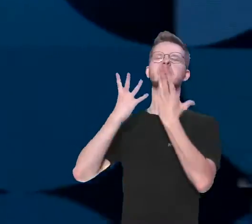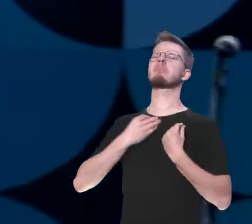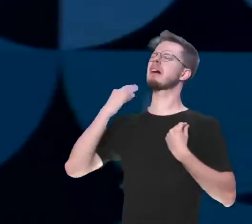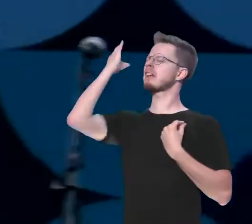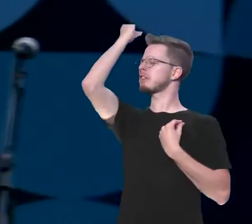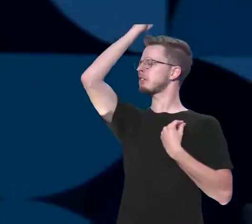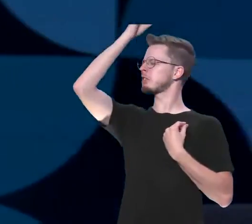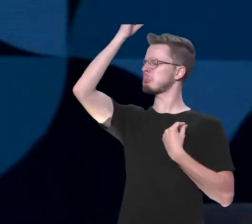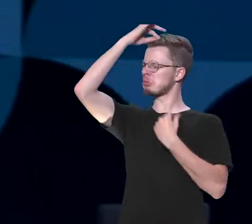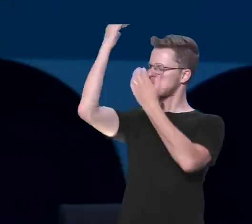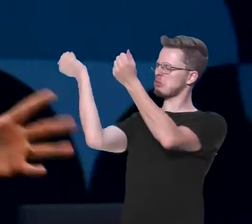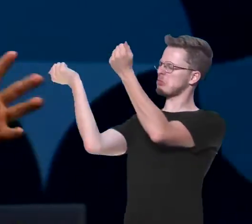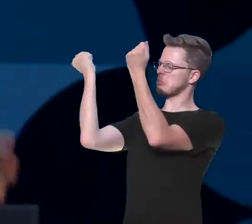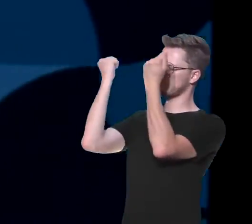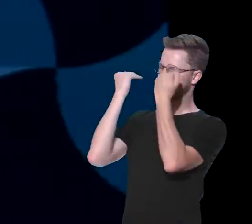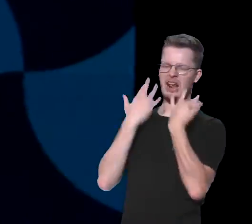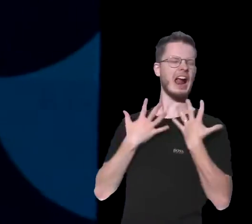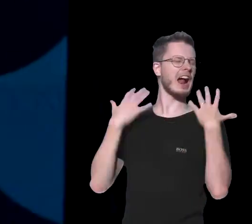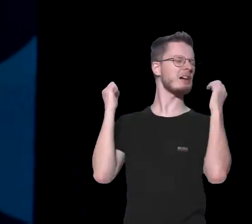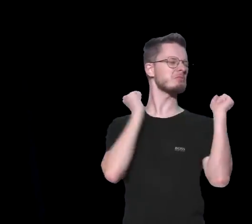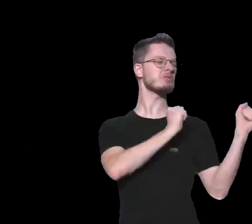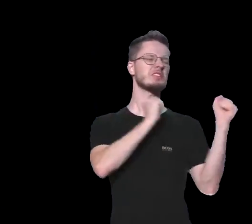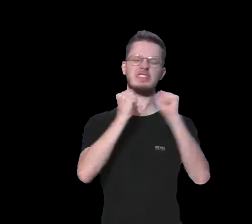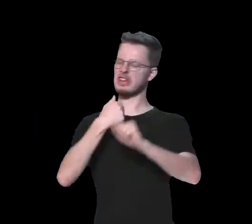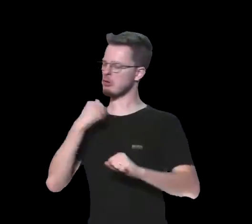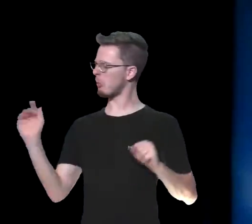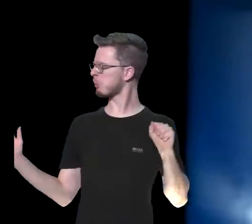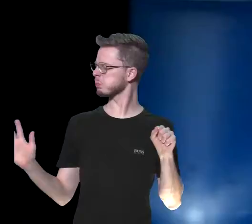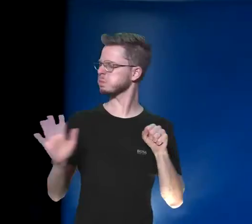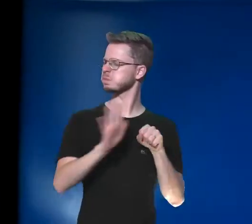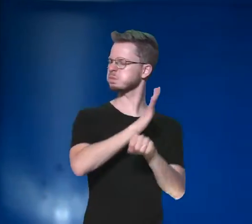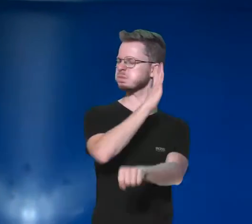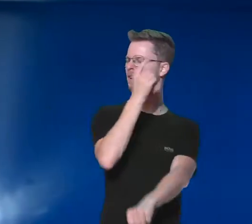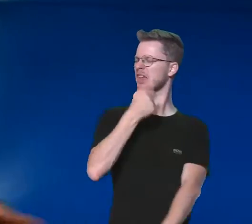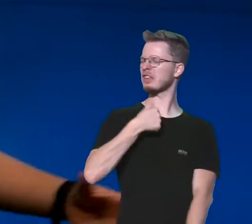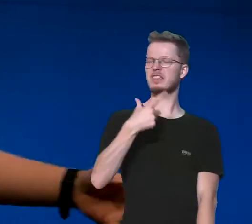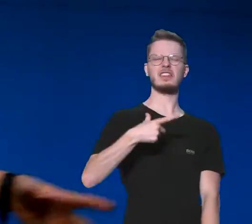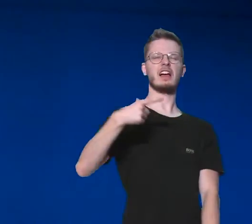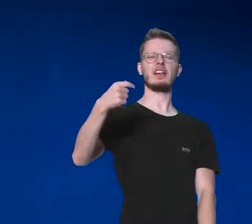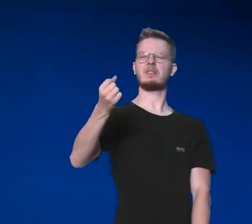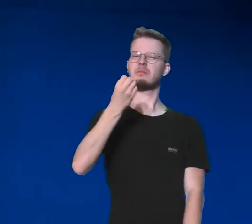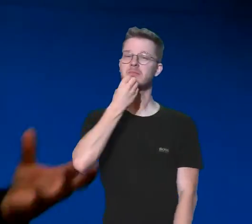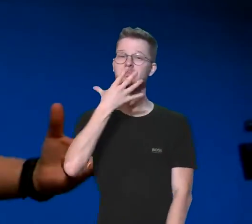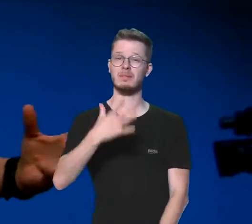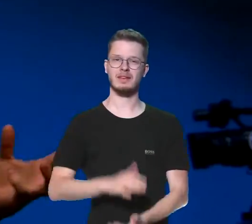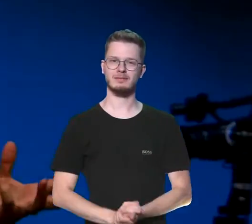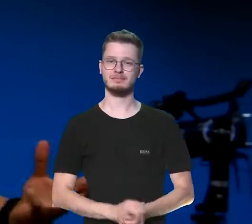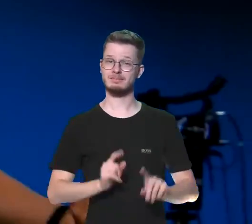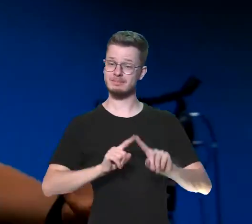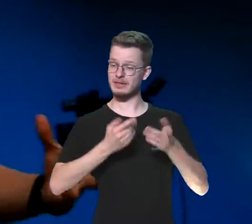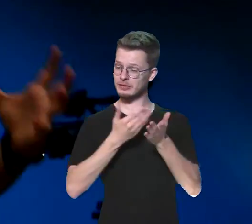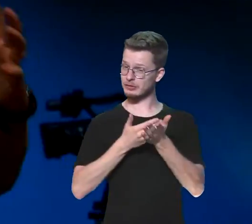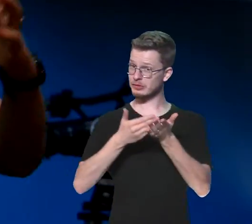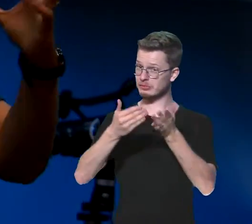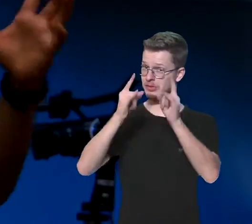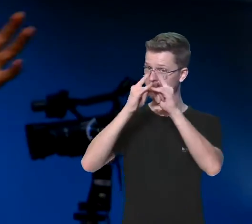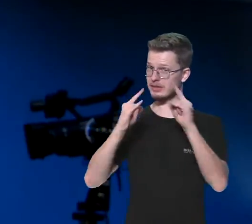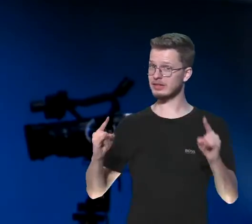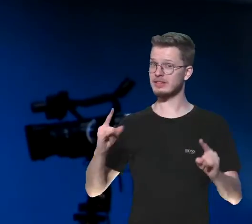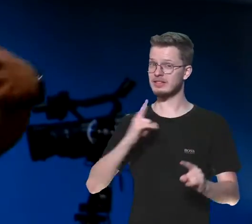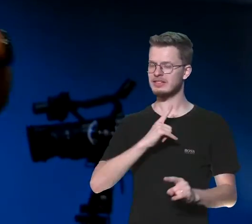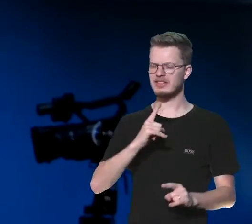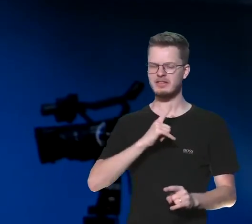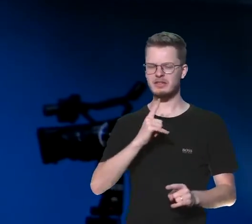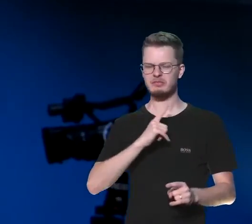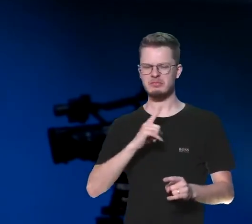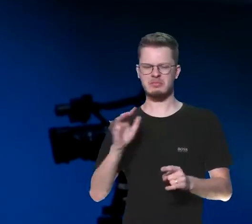Santo, poder, né? Ser cheio, sair daqui bem. E aí, no começo do retiro, teve uma dinâmica lá que você precisava fazer um desenho,